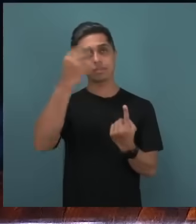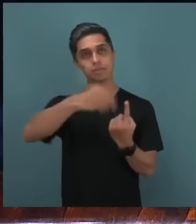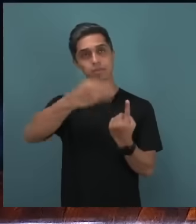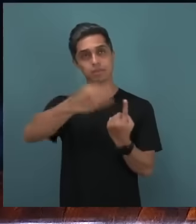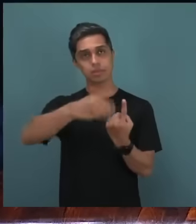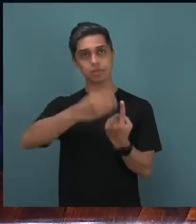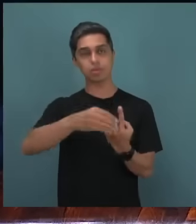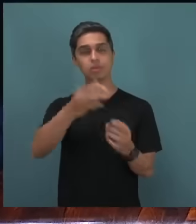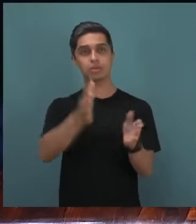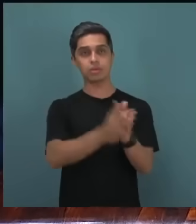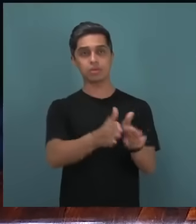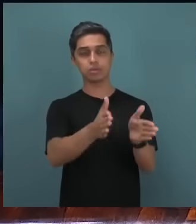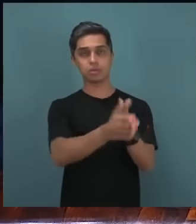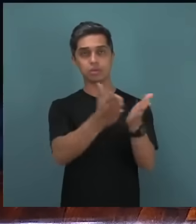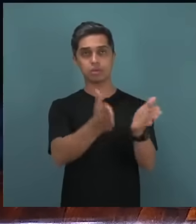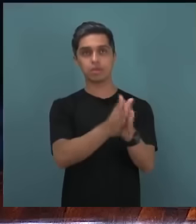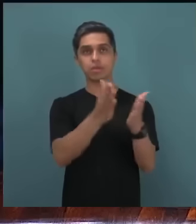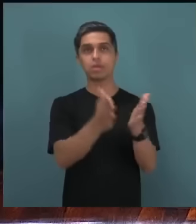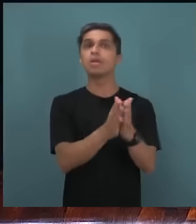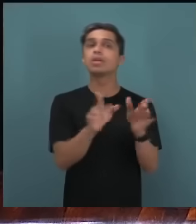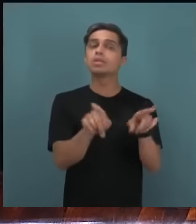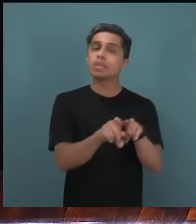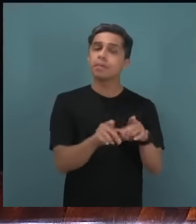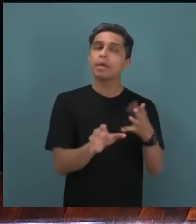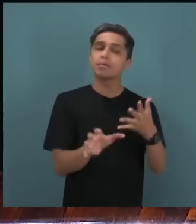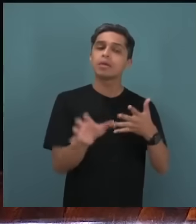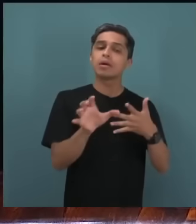os pobres e a classe média.